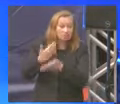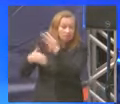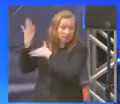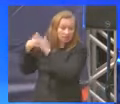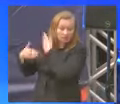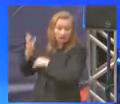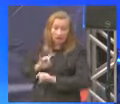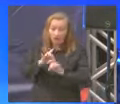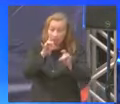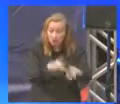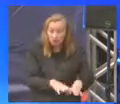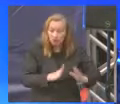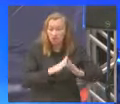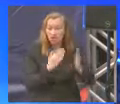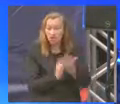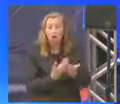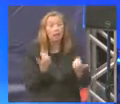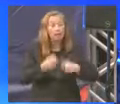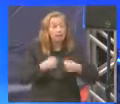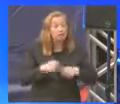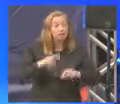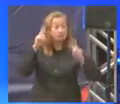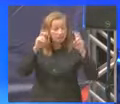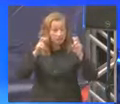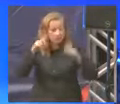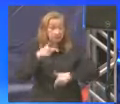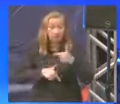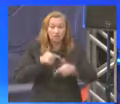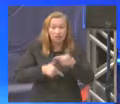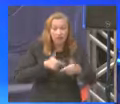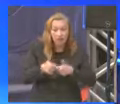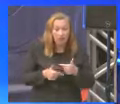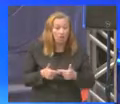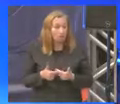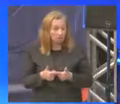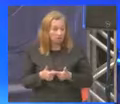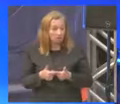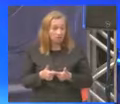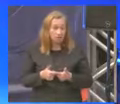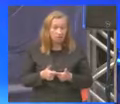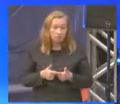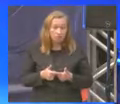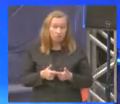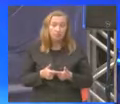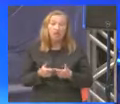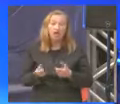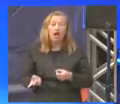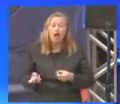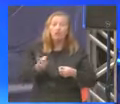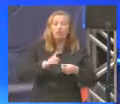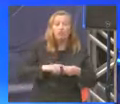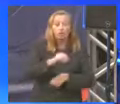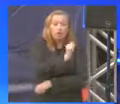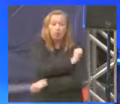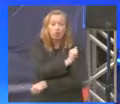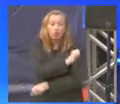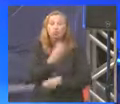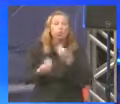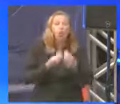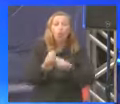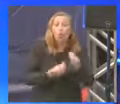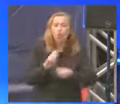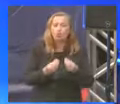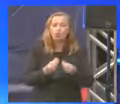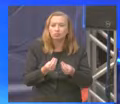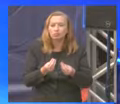20? Nós temos que trabalhar o assunto que é o dropout recovery, recuperação da evasão. Como é que traz de volta? Não é